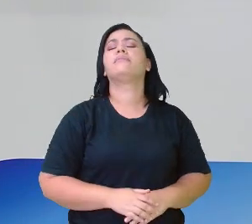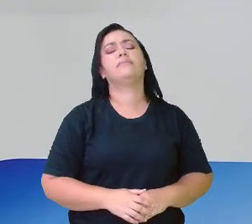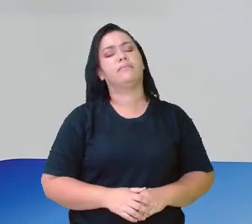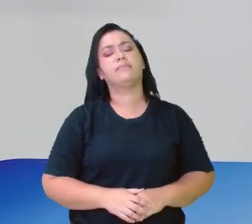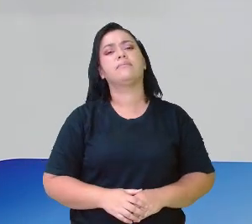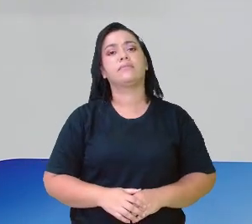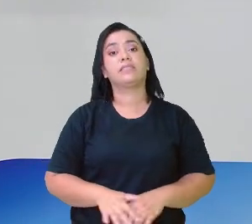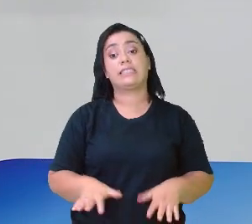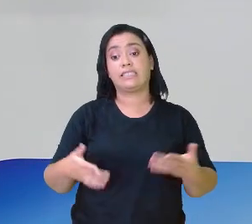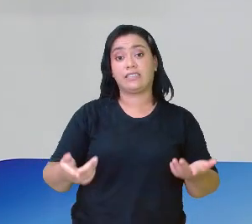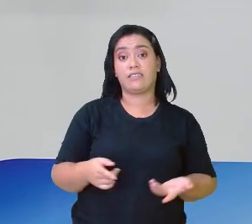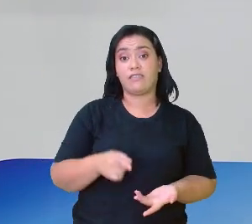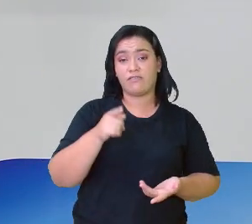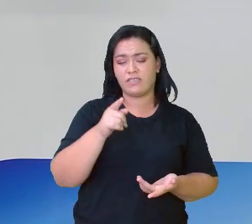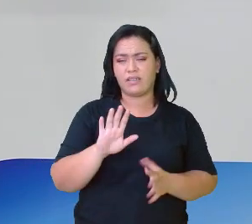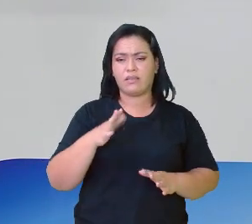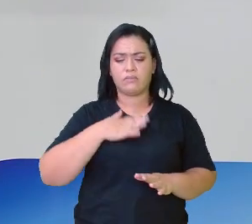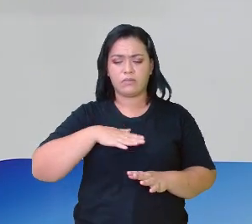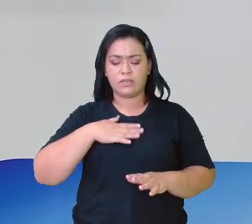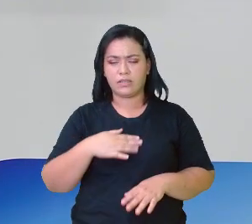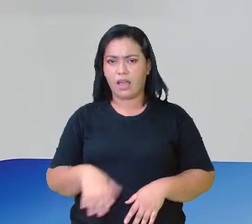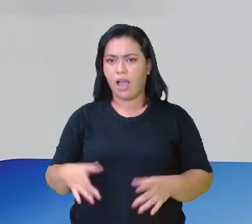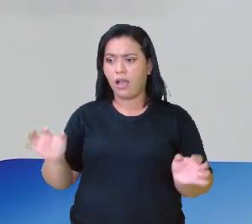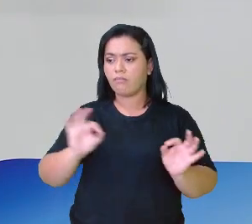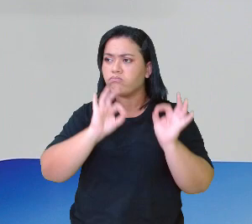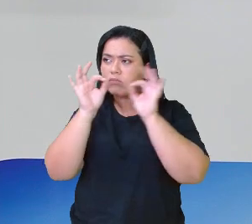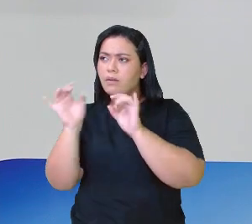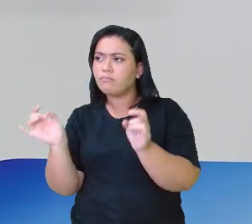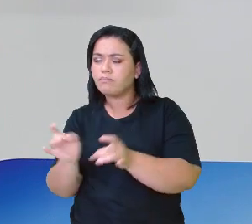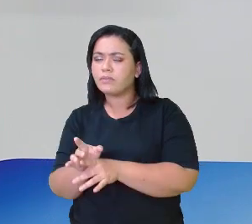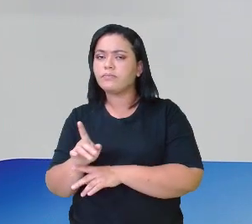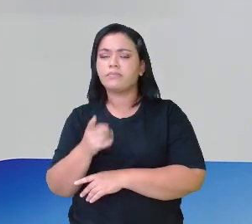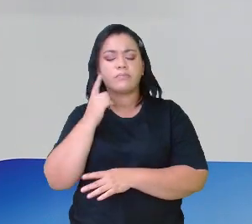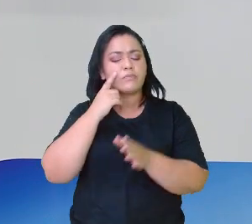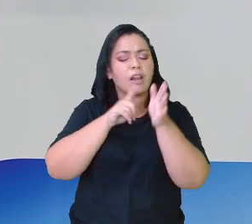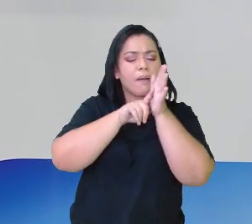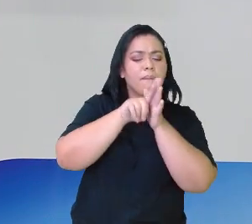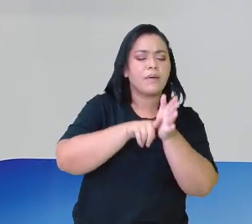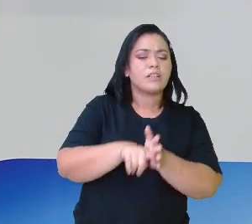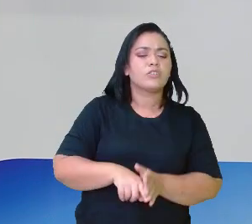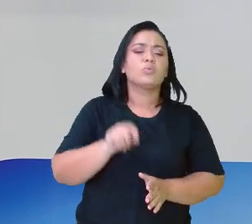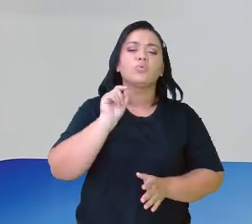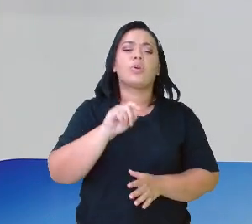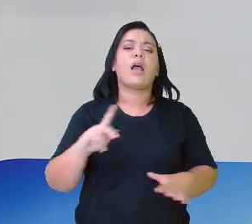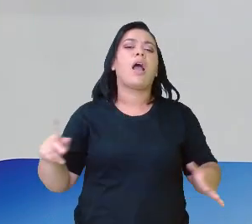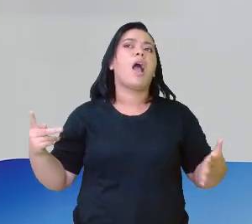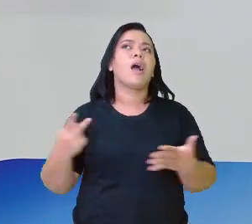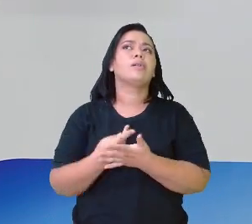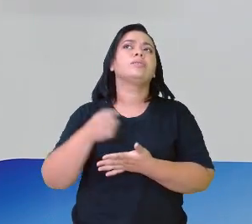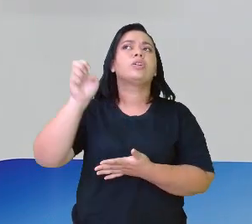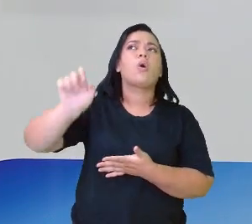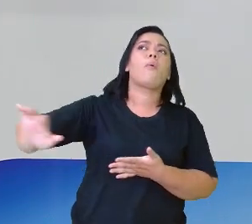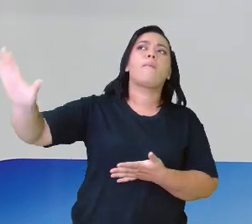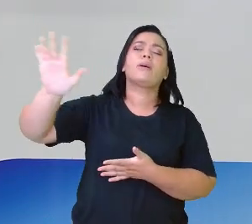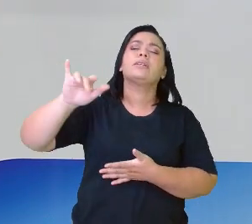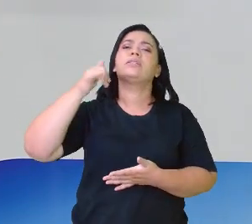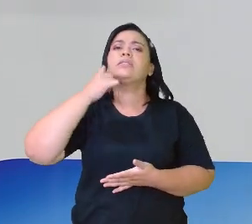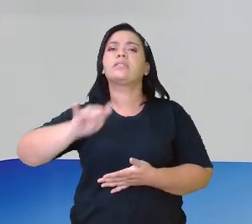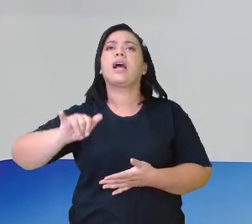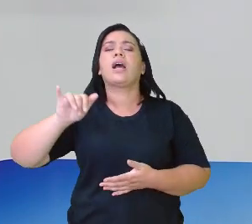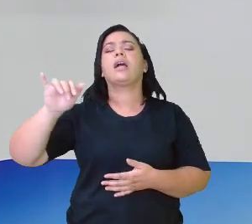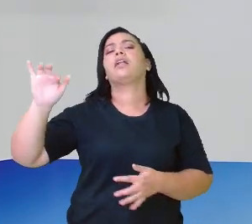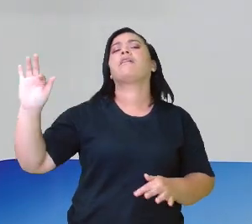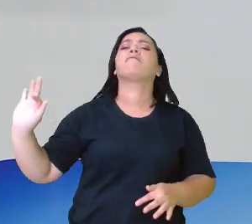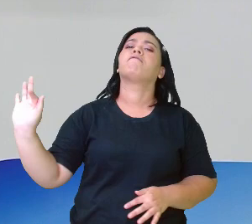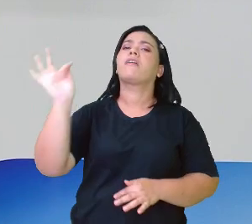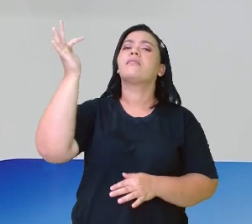você, daqui a pouco, quando a aula terminar, você colocar lá no Google, pesquisar o que é que está acontecendo na Europa, na Itália, na França, você